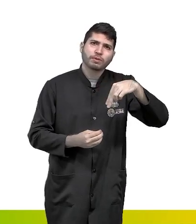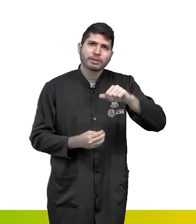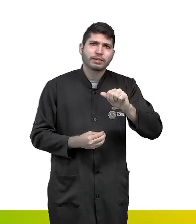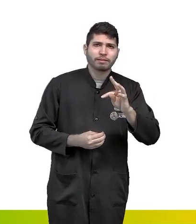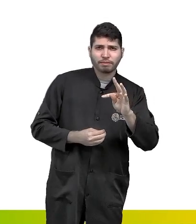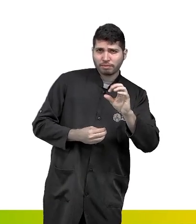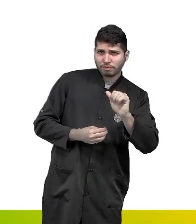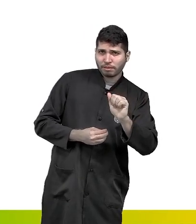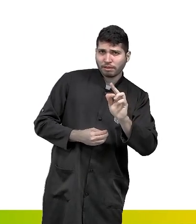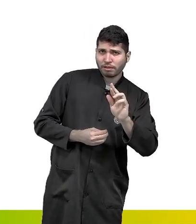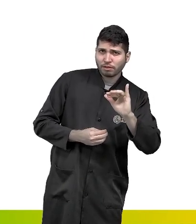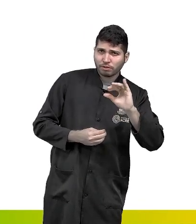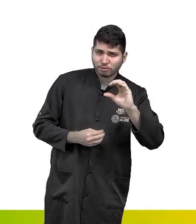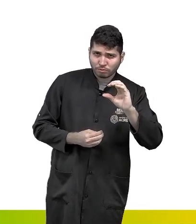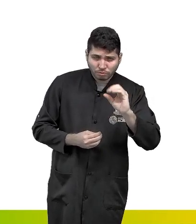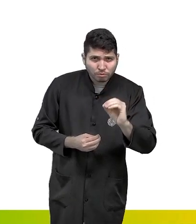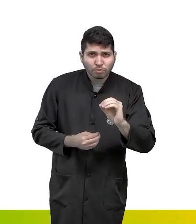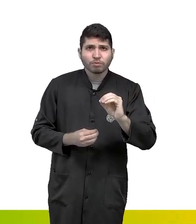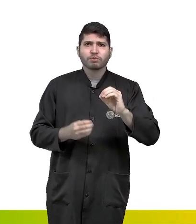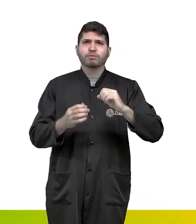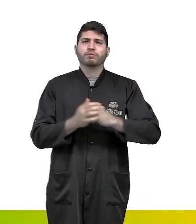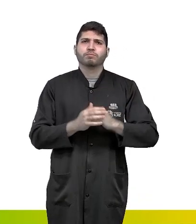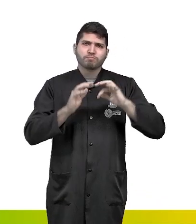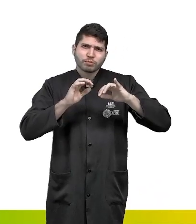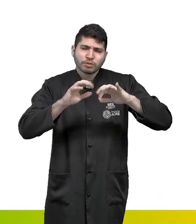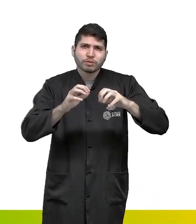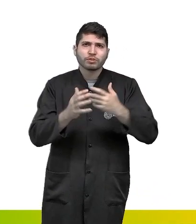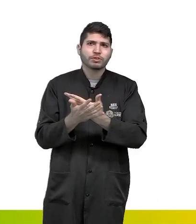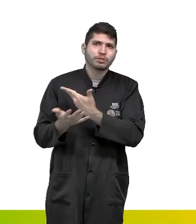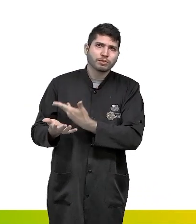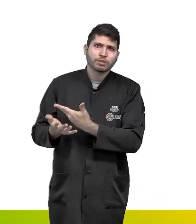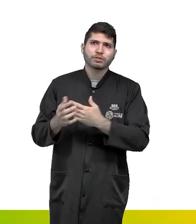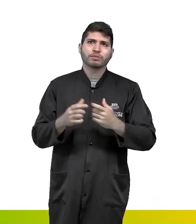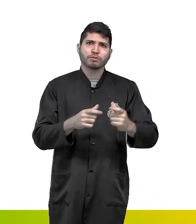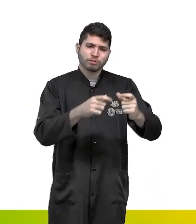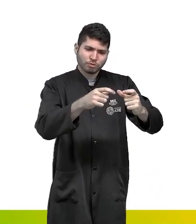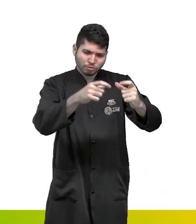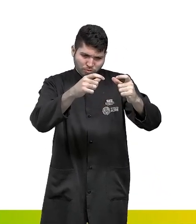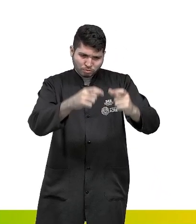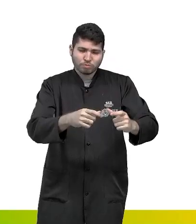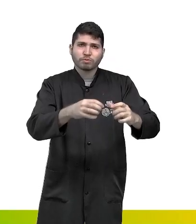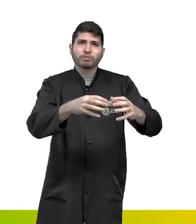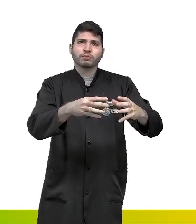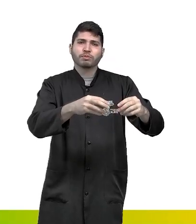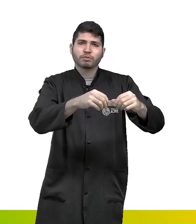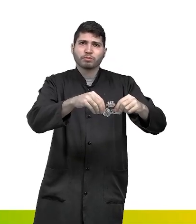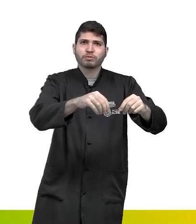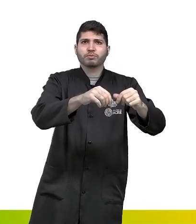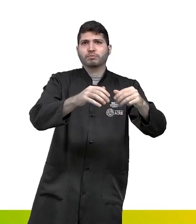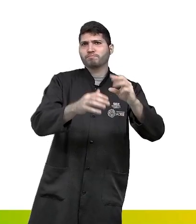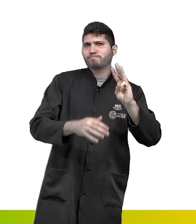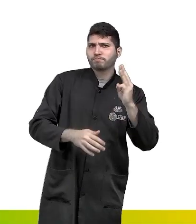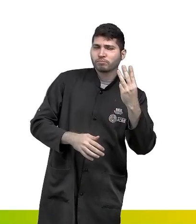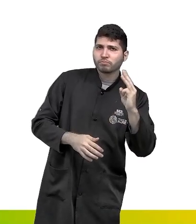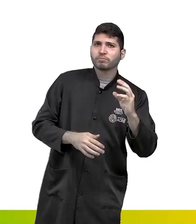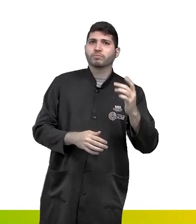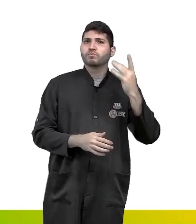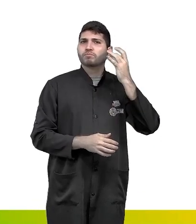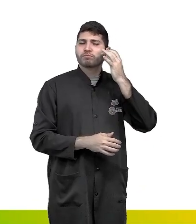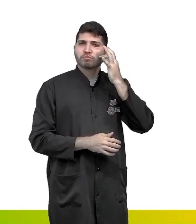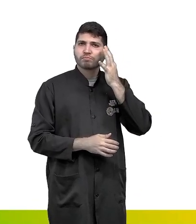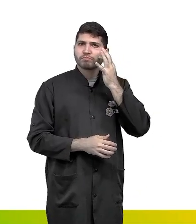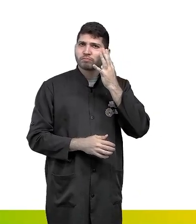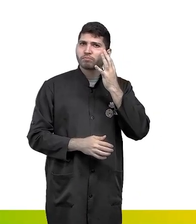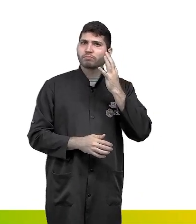explorar. Olha aqui, nós temos a capitania do Pará, do Maranhão, do Ceará, Rio Grande do